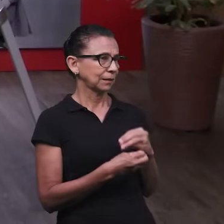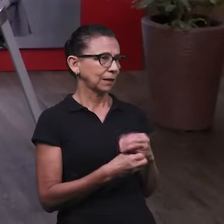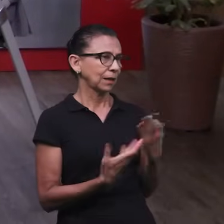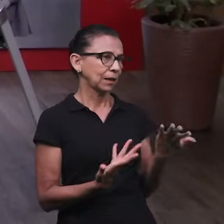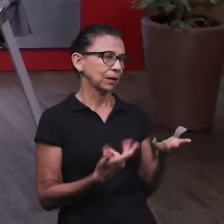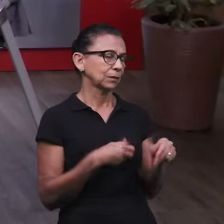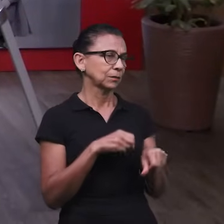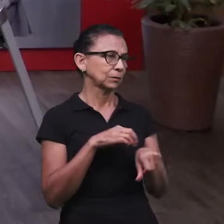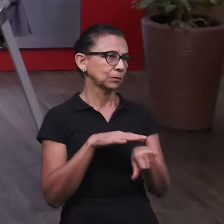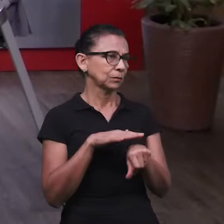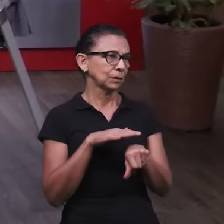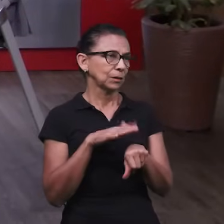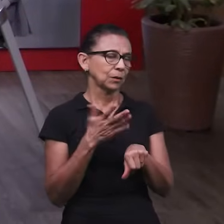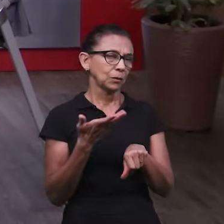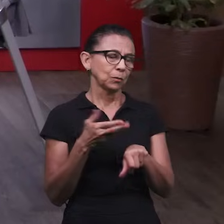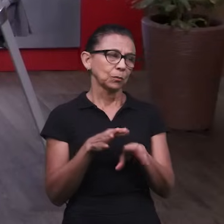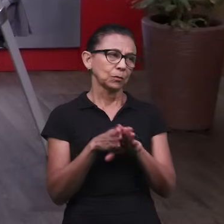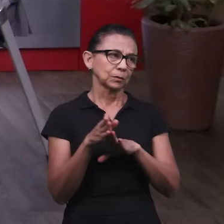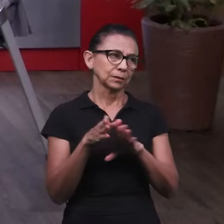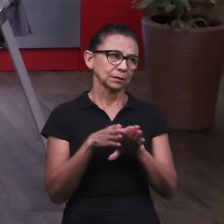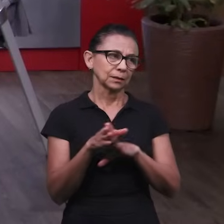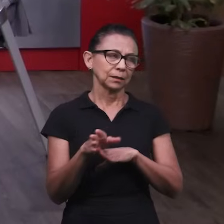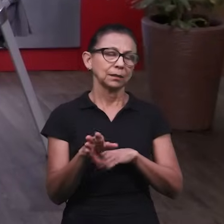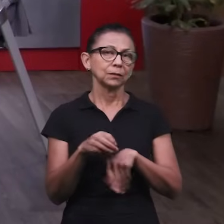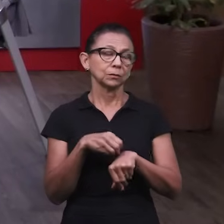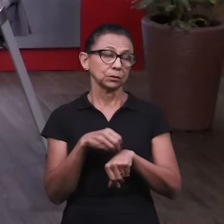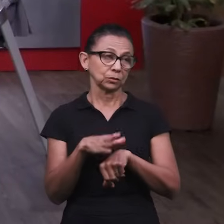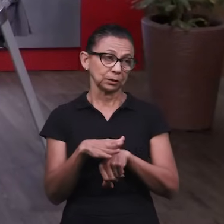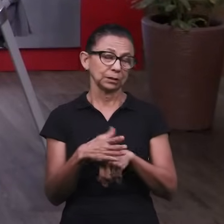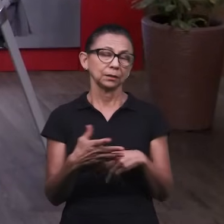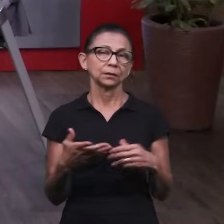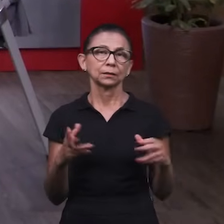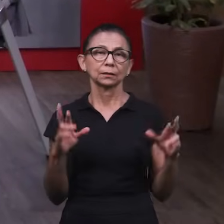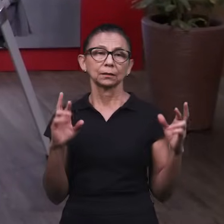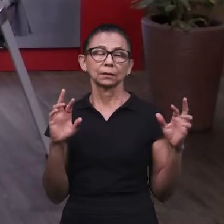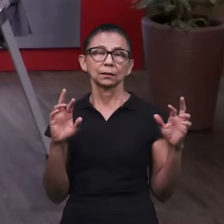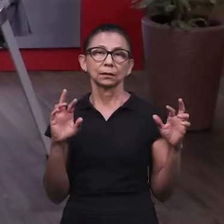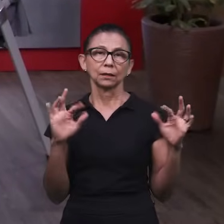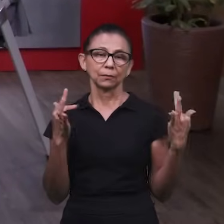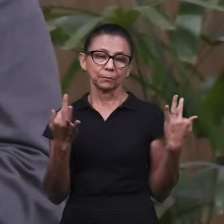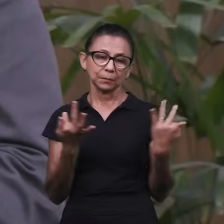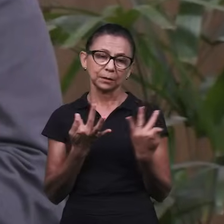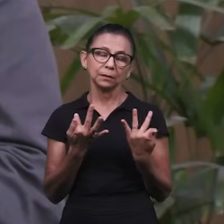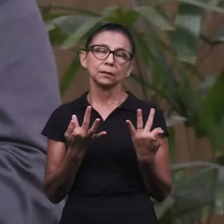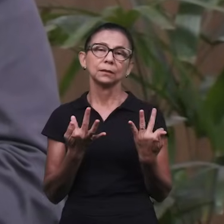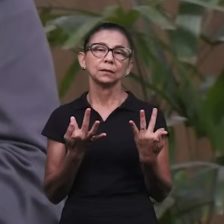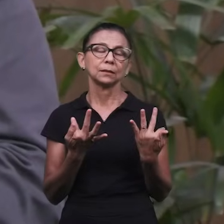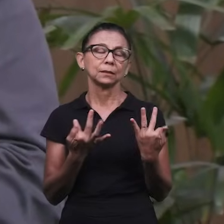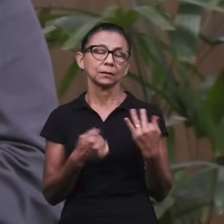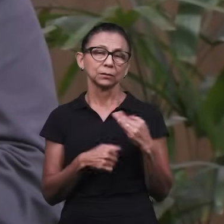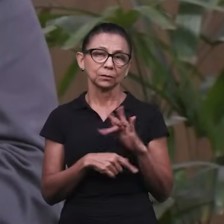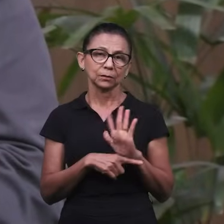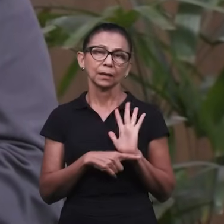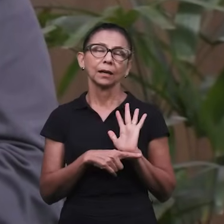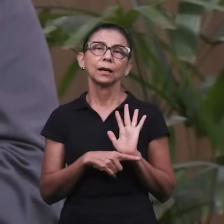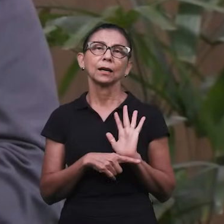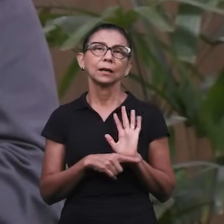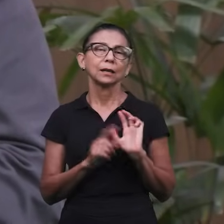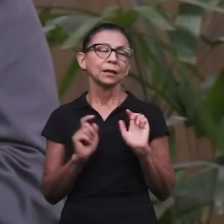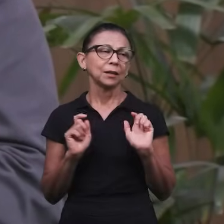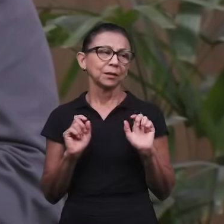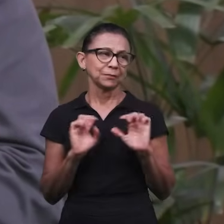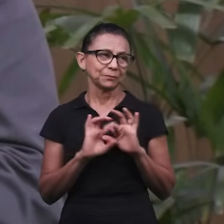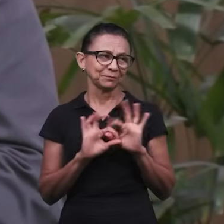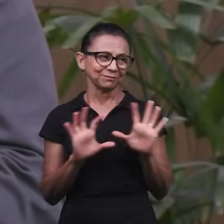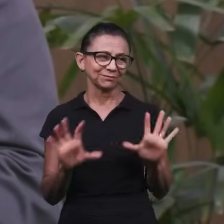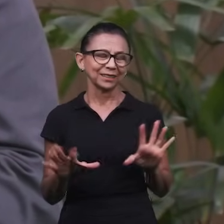né? Às famílias aí com relação a esse direcionamento para ajudar, o auxílio ali, pode